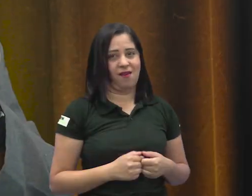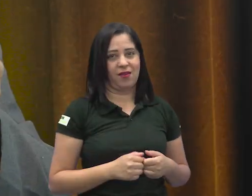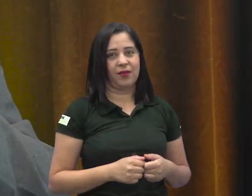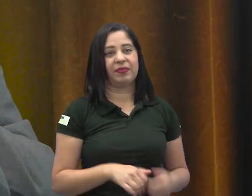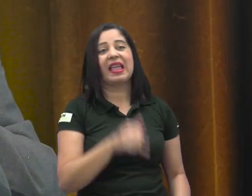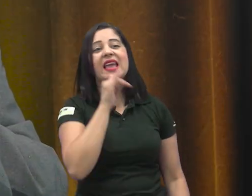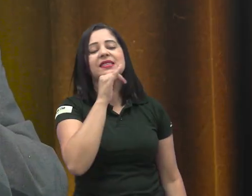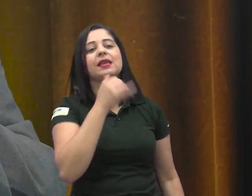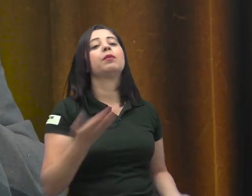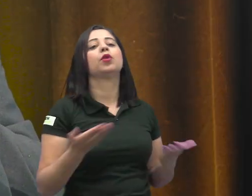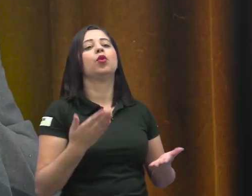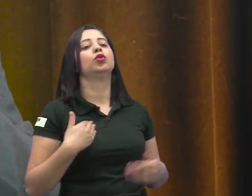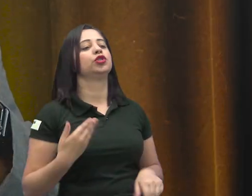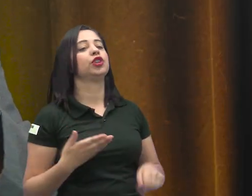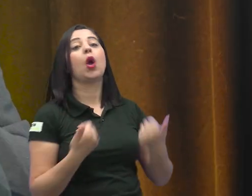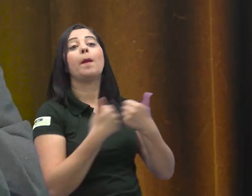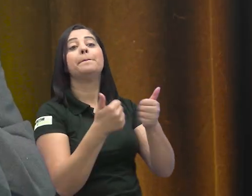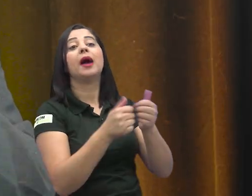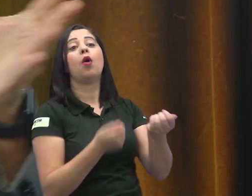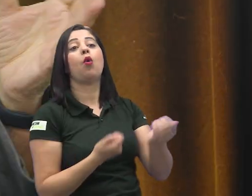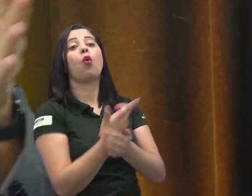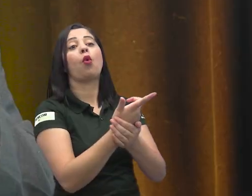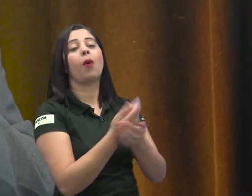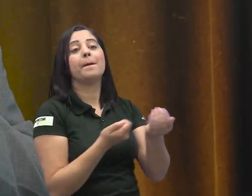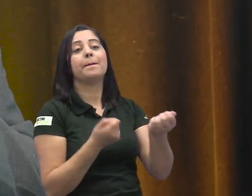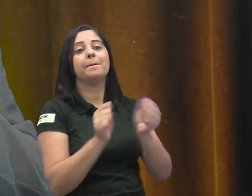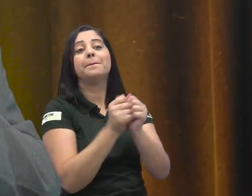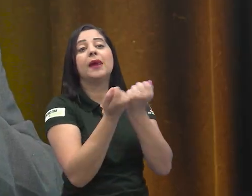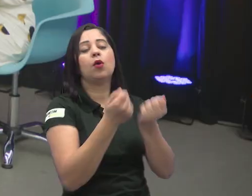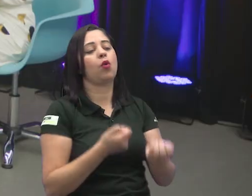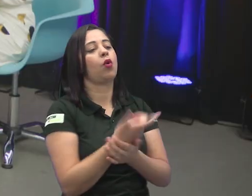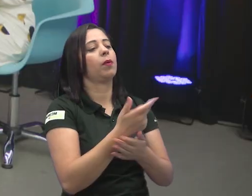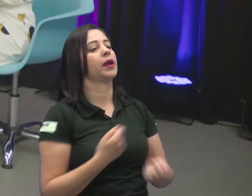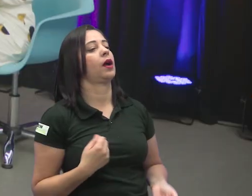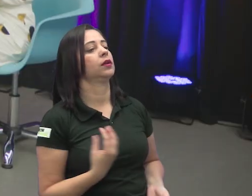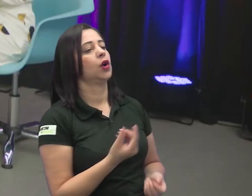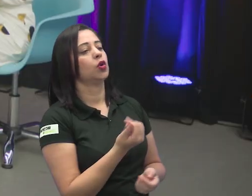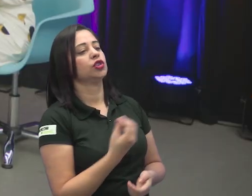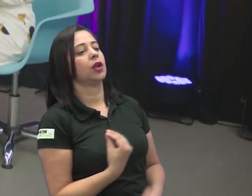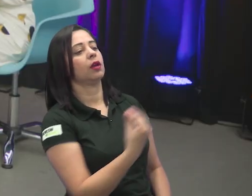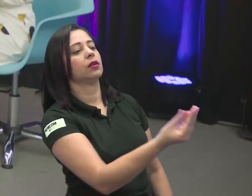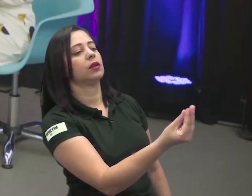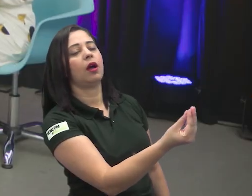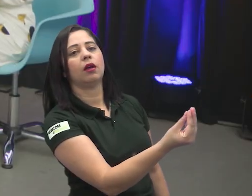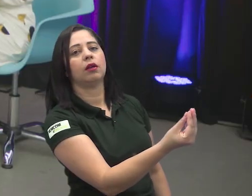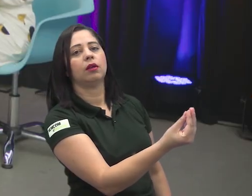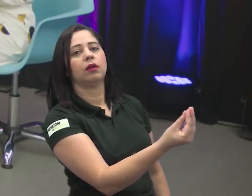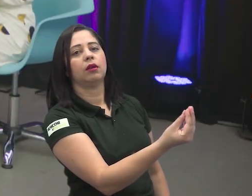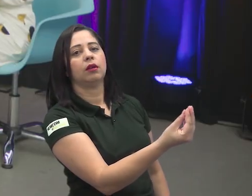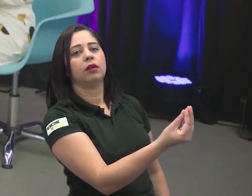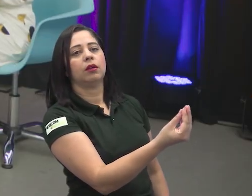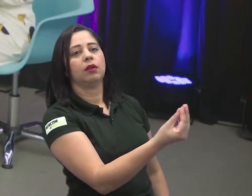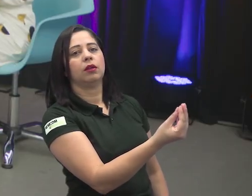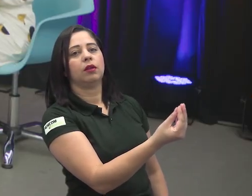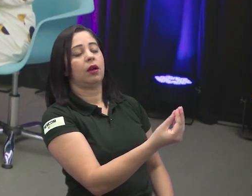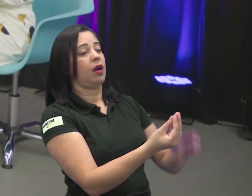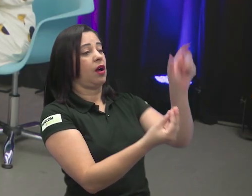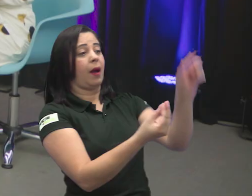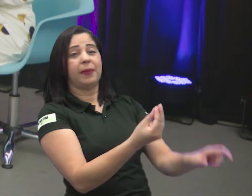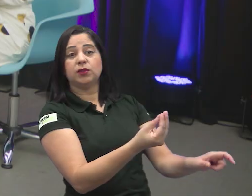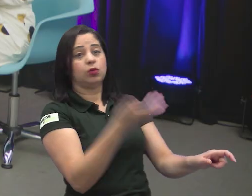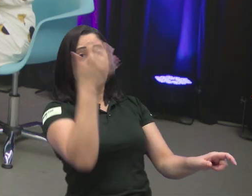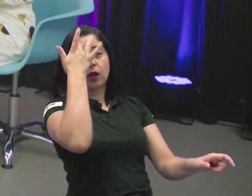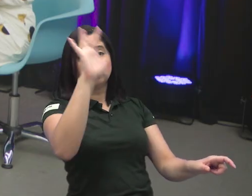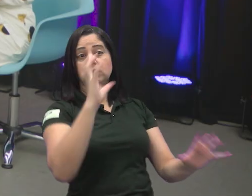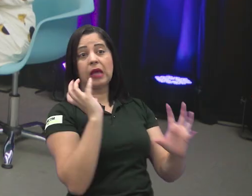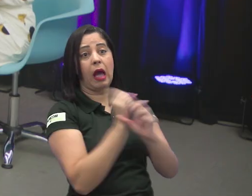padaria e der o dinheiro para a pessoa te dar o troco. Às vezes você não vai nem ver, né, que o troco foi errado. A pessoa não sabe